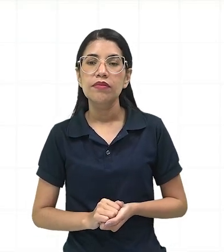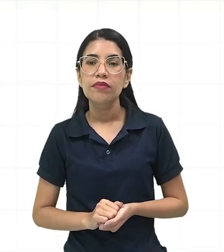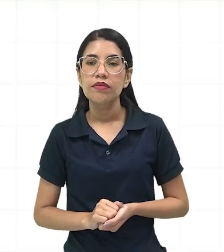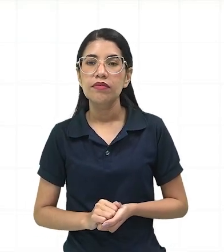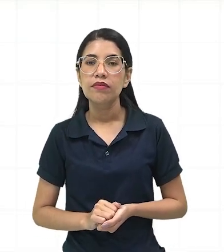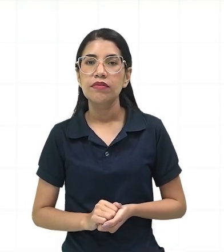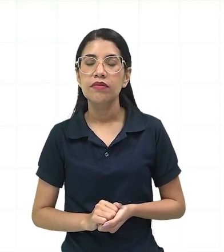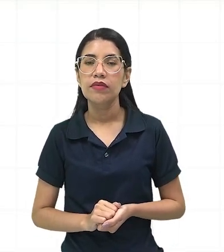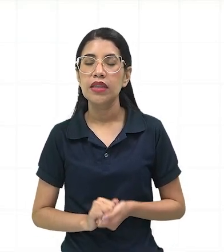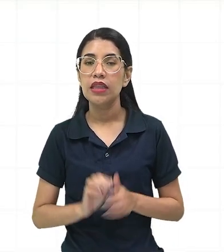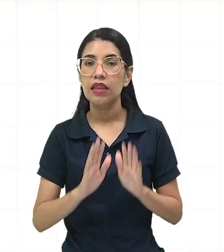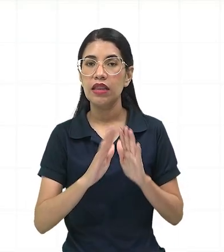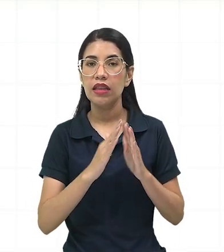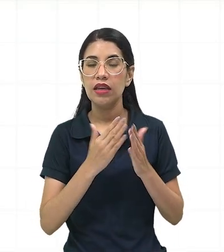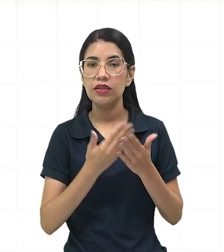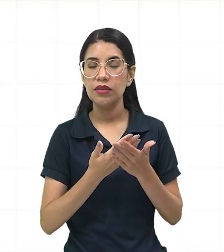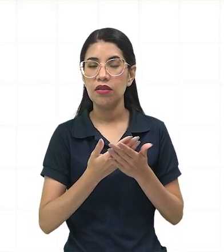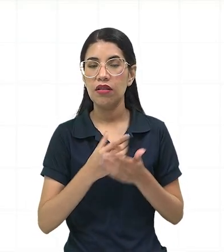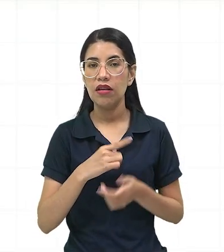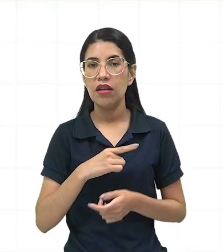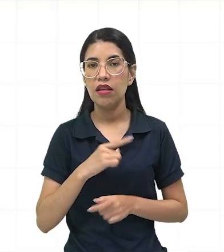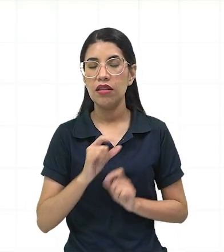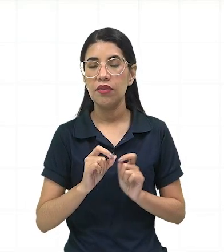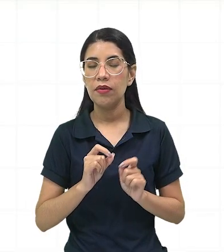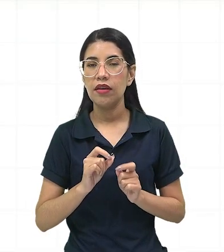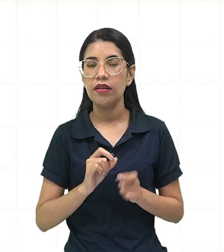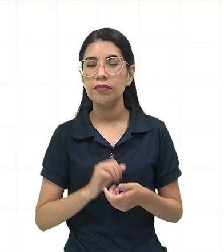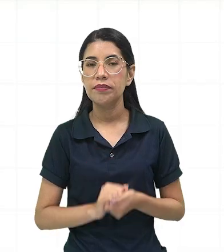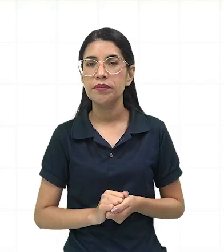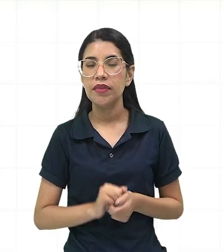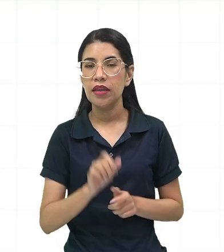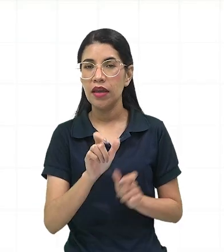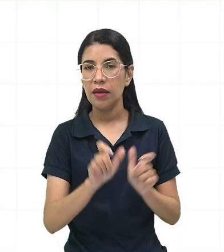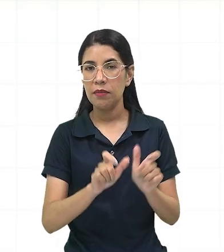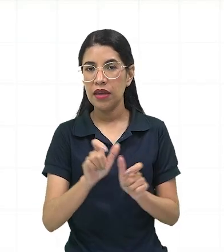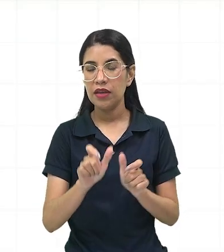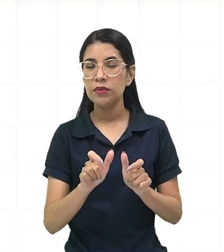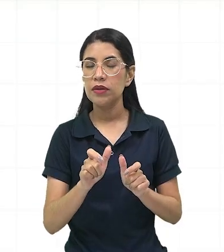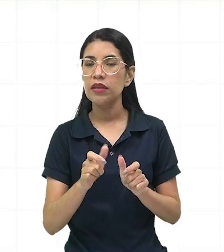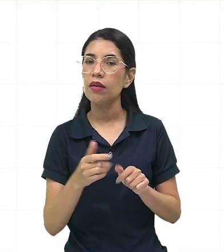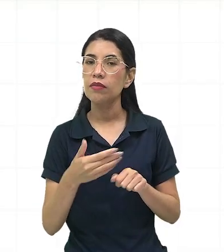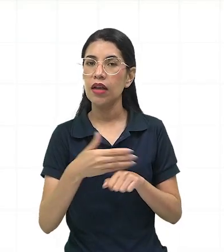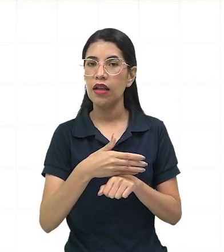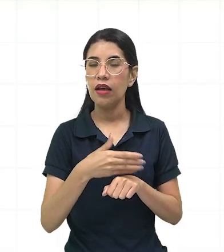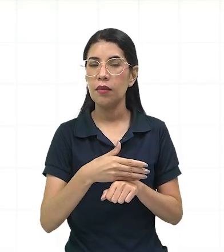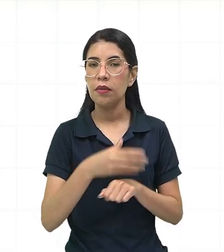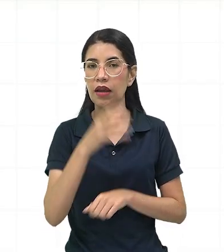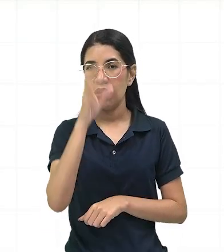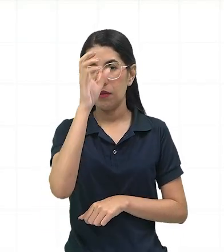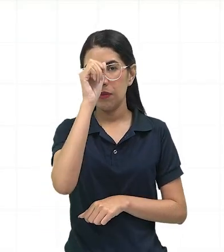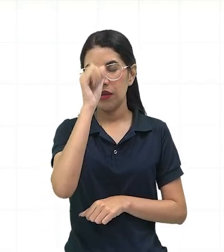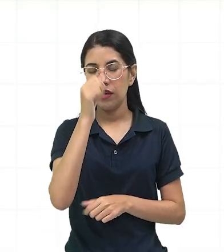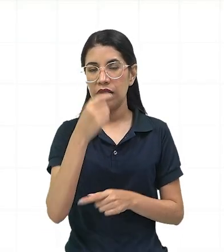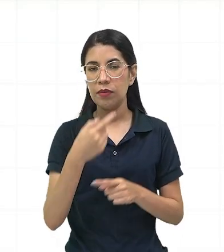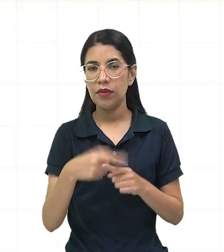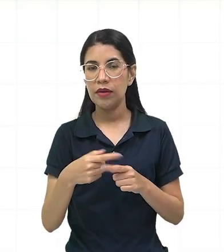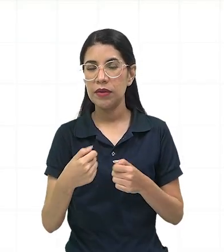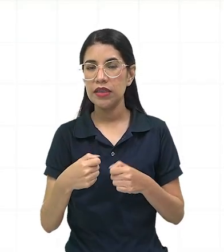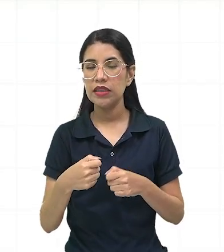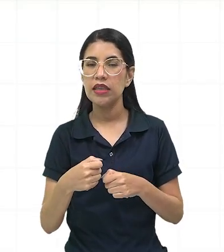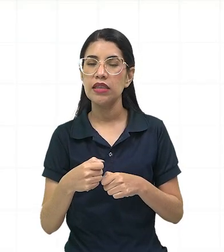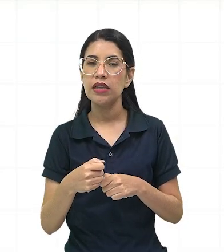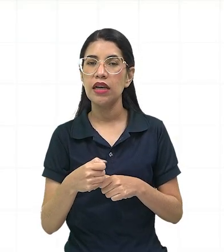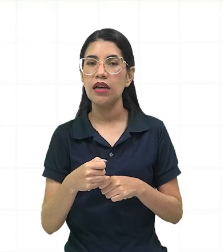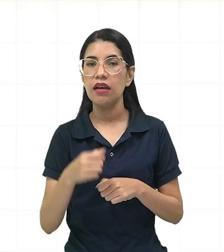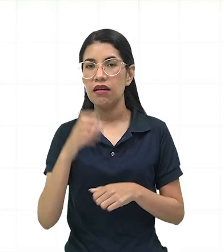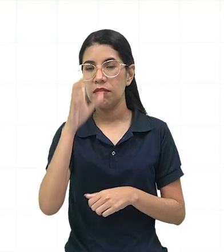Enquanto que numa escola você tem a dimensão de pessoas que vão estar ali para aprender por conta da educação, por